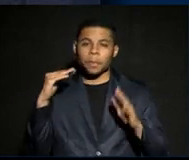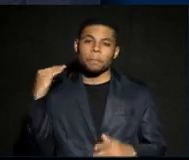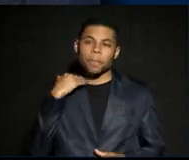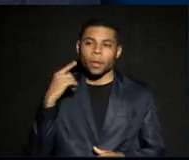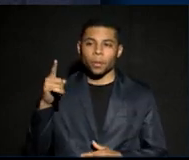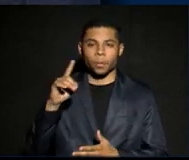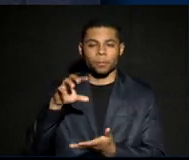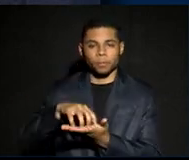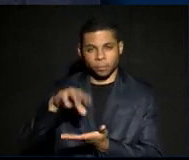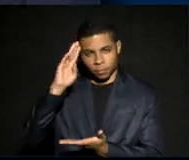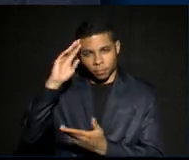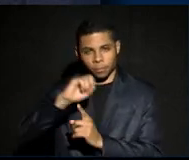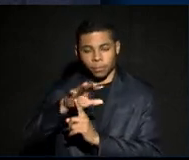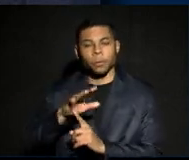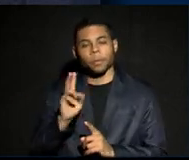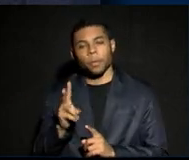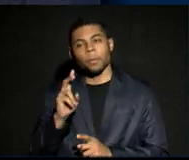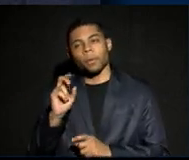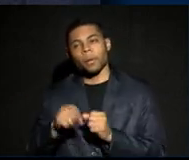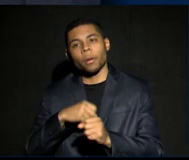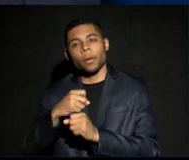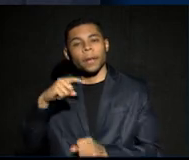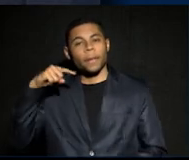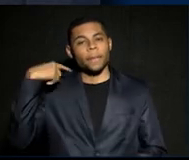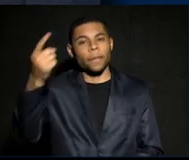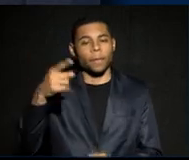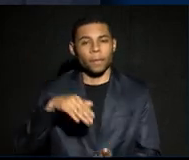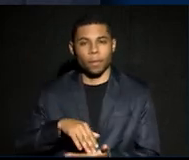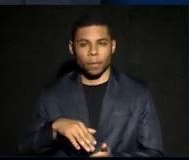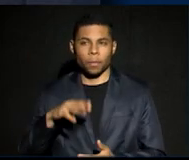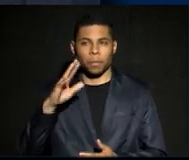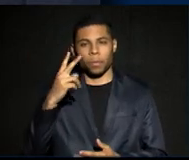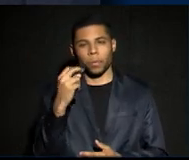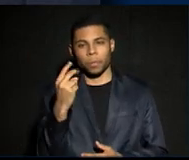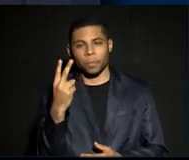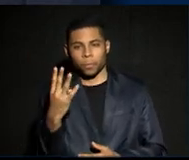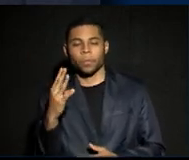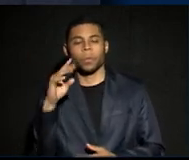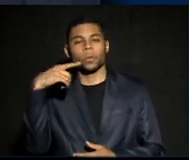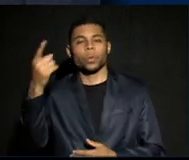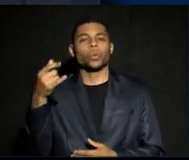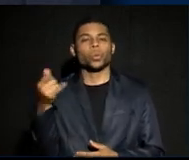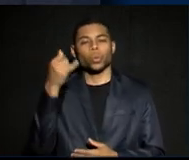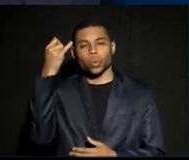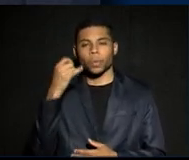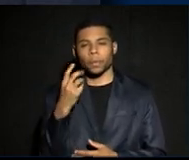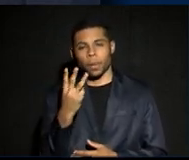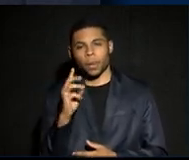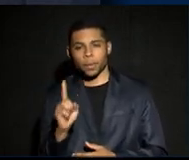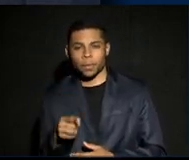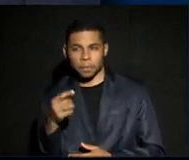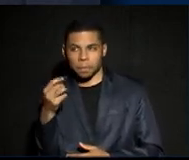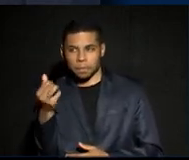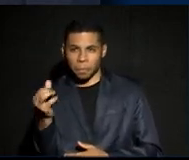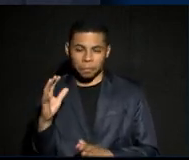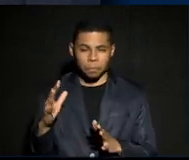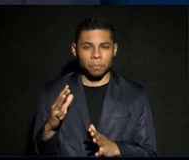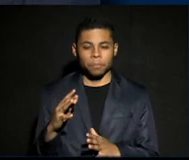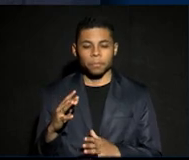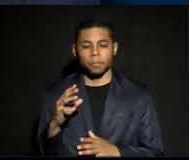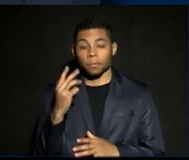plano do Banco Central funciona chegar no ano no final do ano que vem e o início de 2 24 com juro de 10 e meio